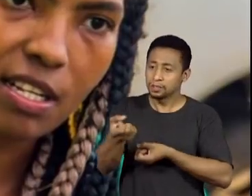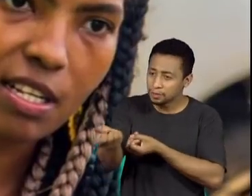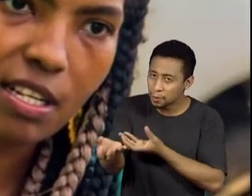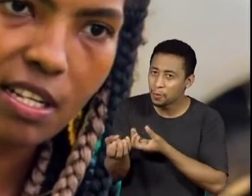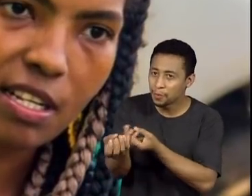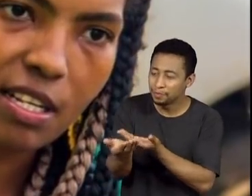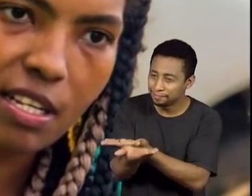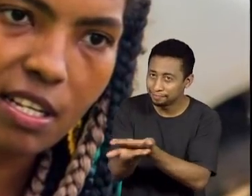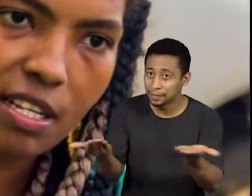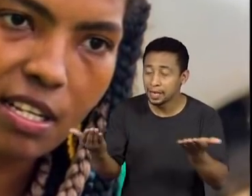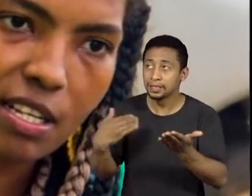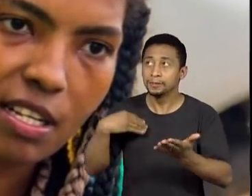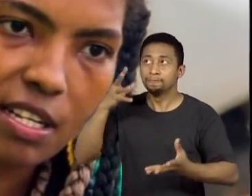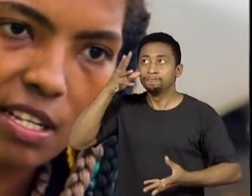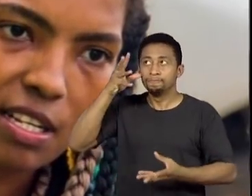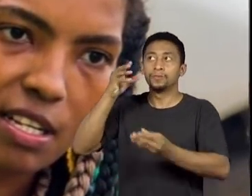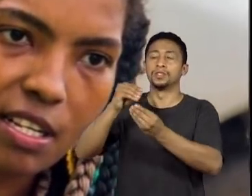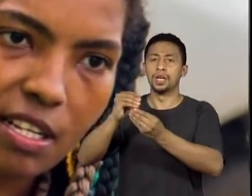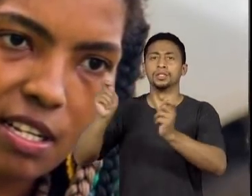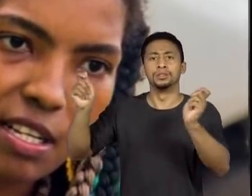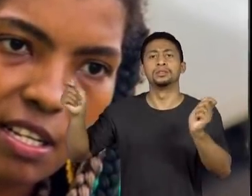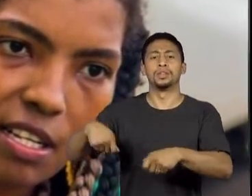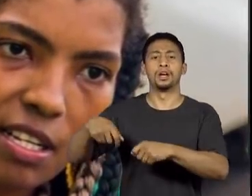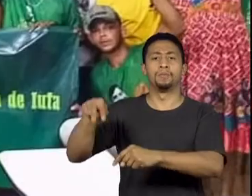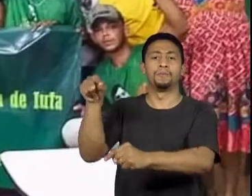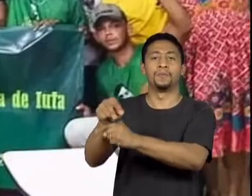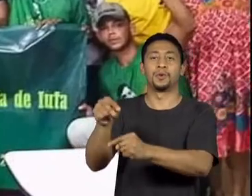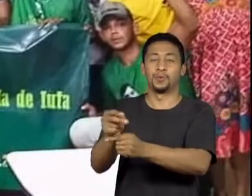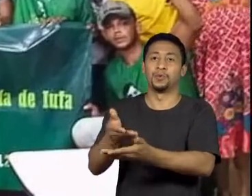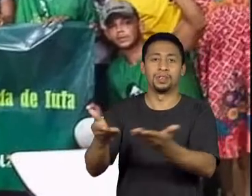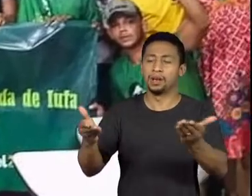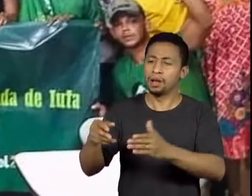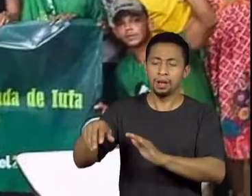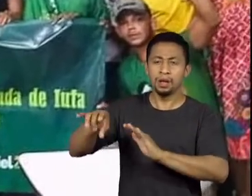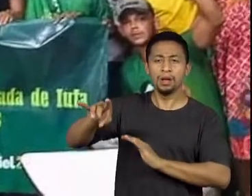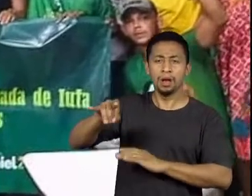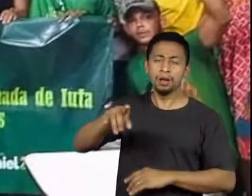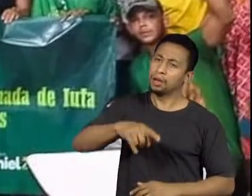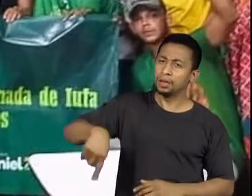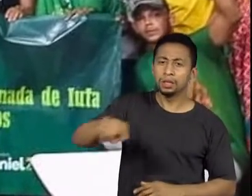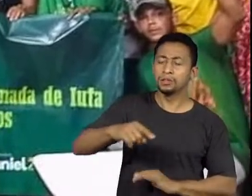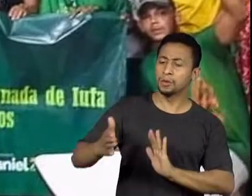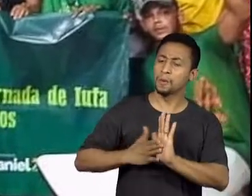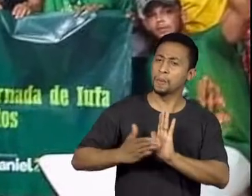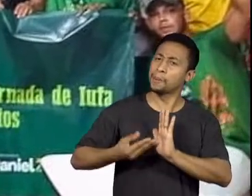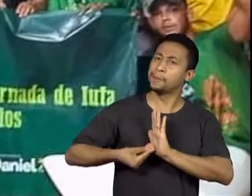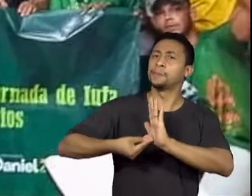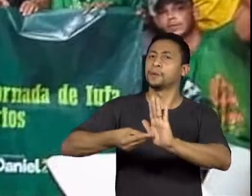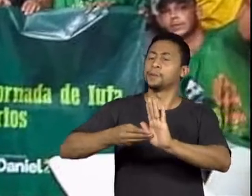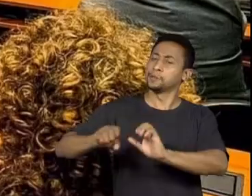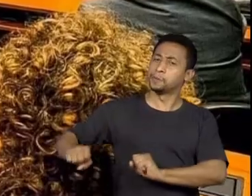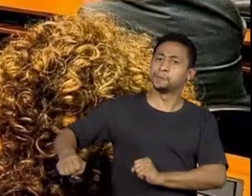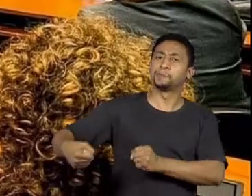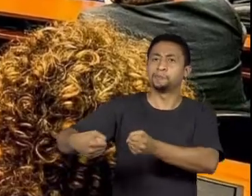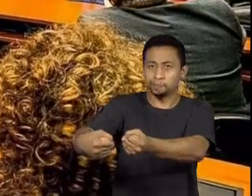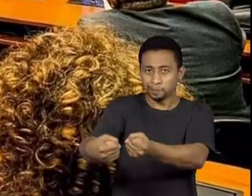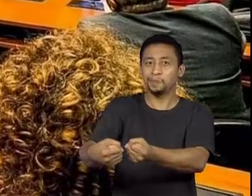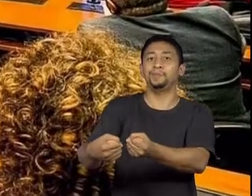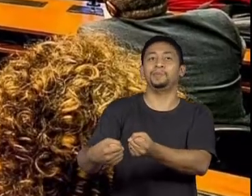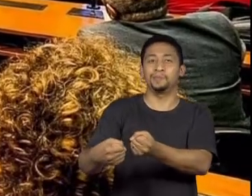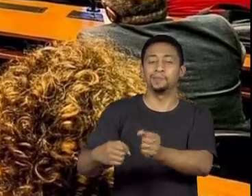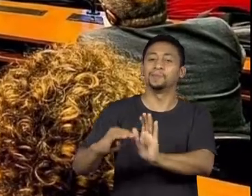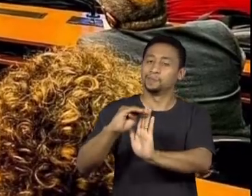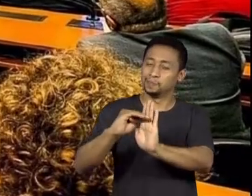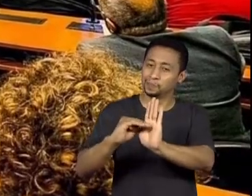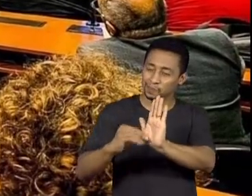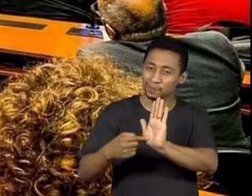enxerguem, né, o potencial que eles têm de eles mesmos proporem esse conjunto de políticas